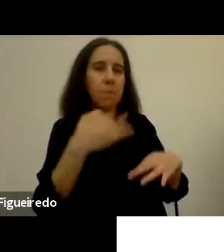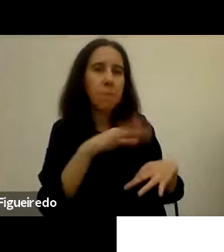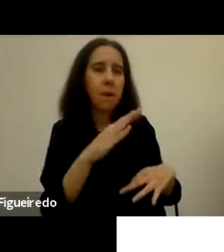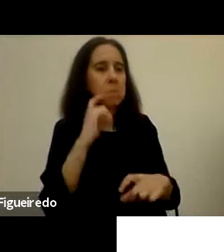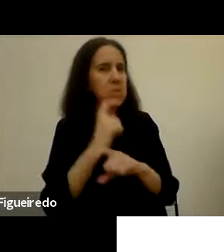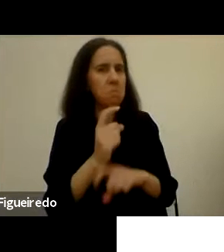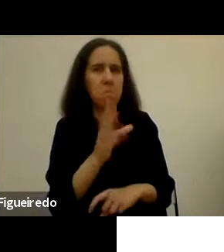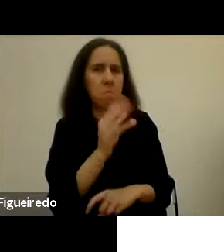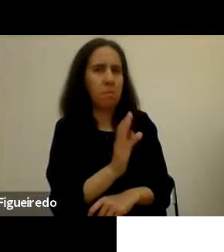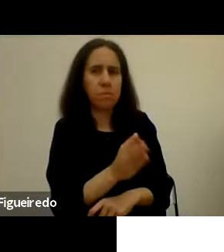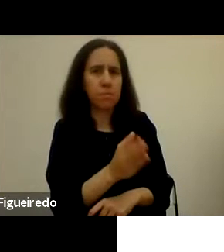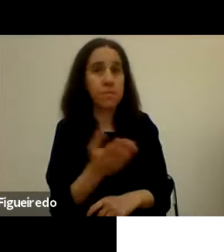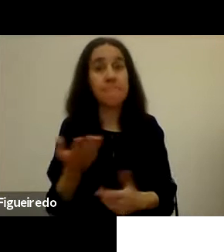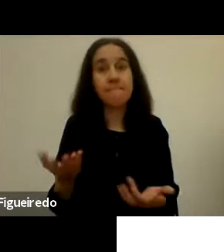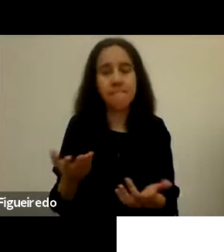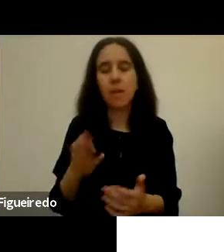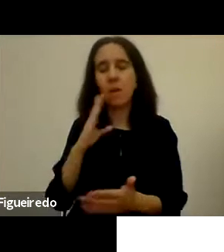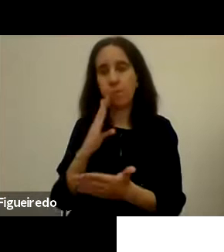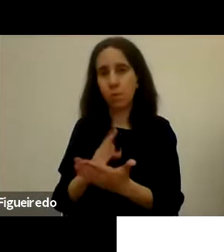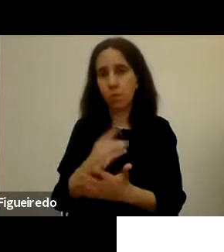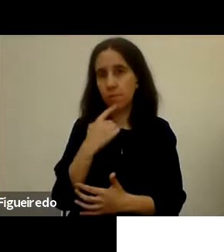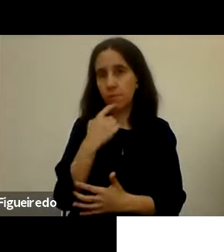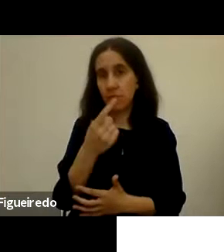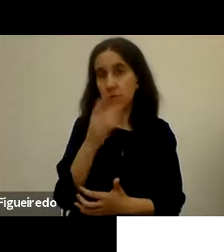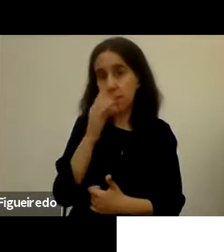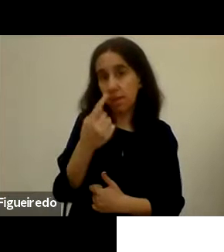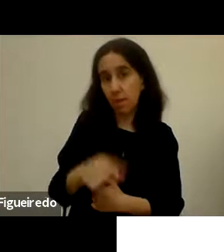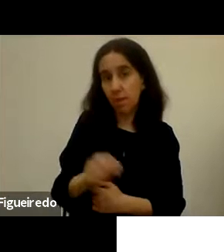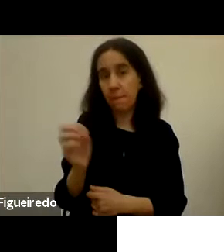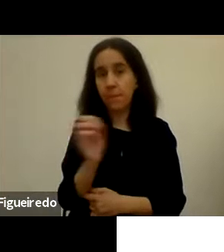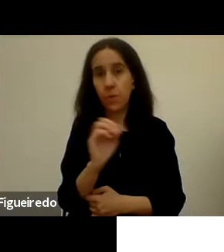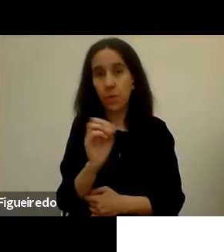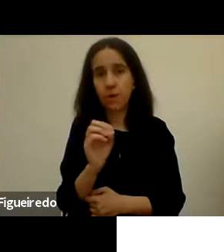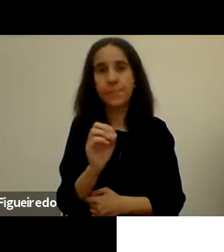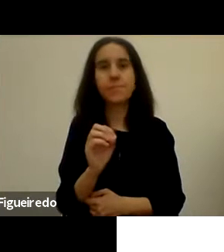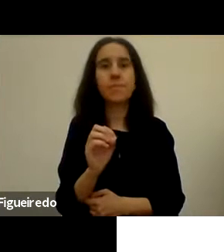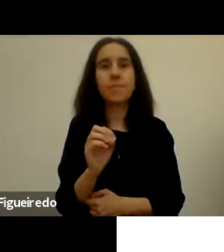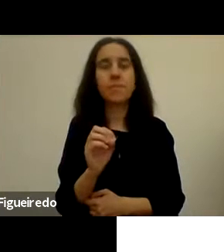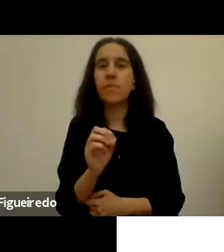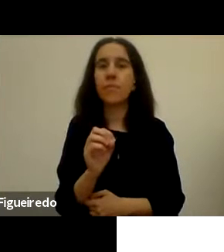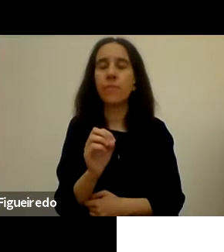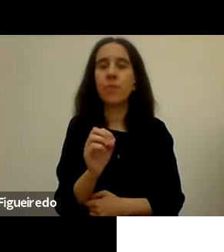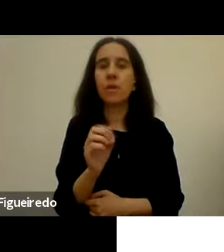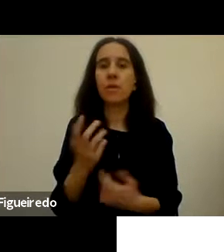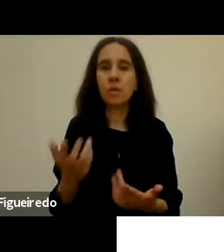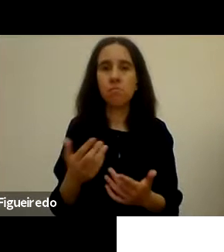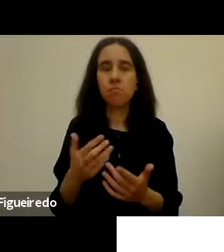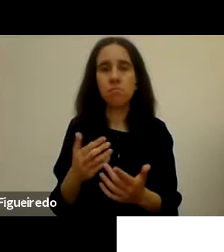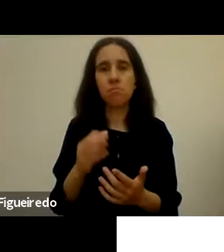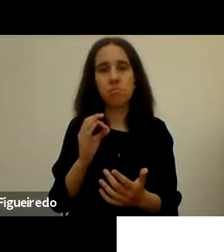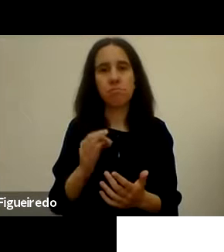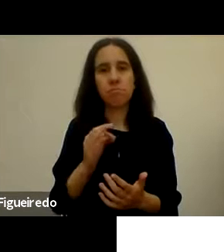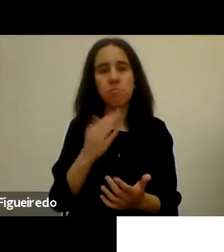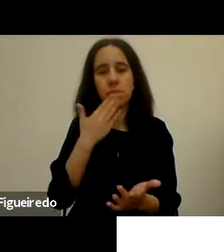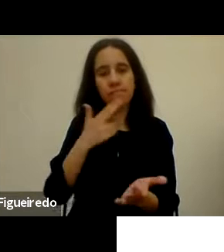isso? E por último, se teremos ou não que pôr em place, se